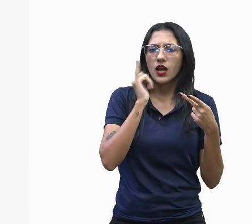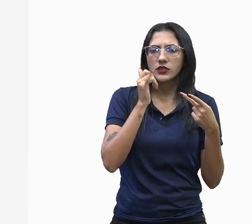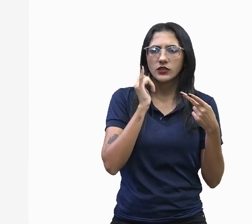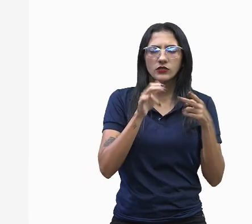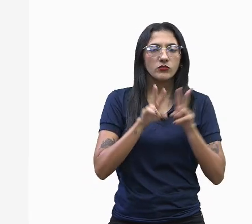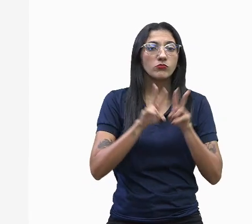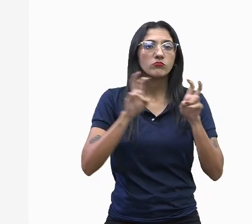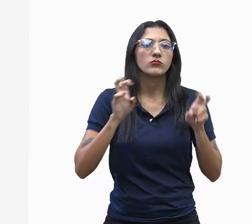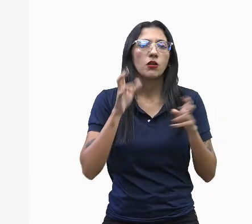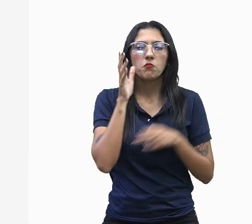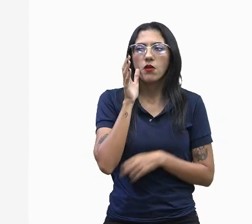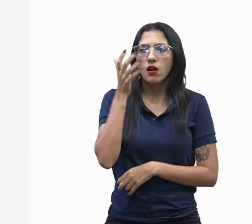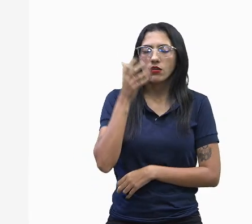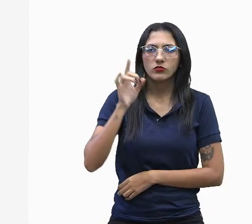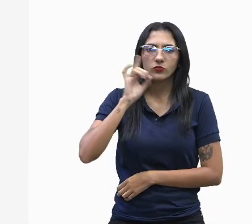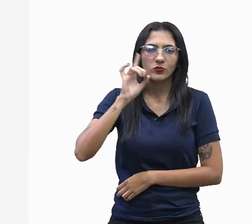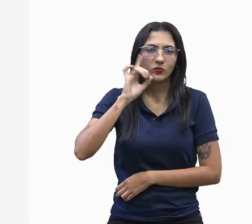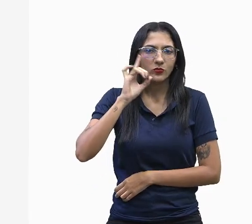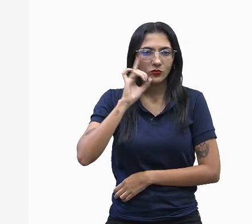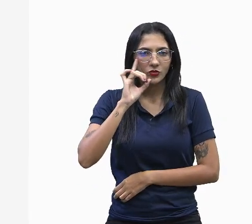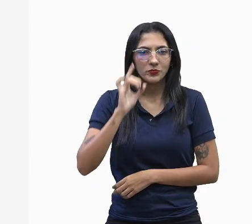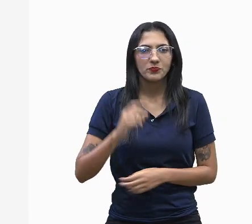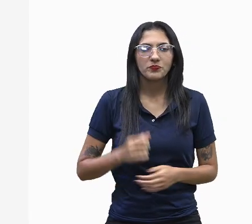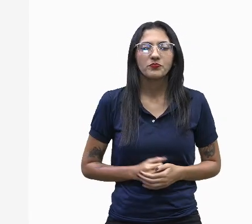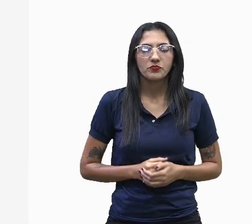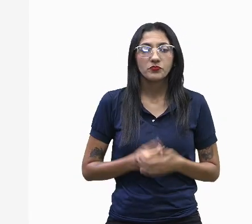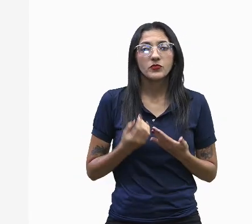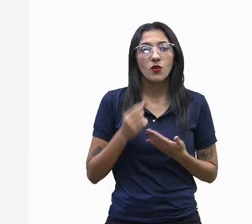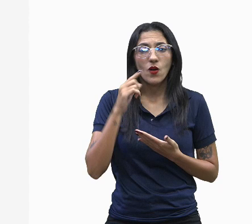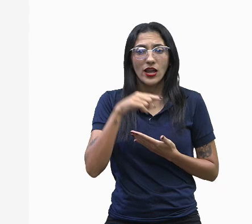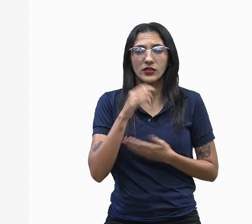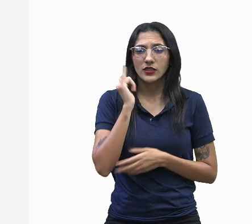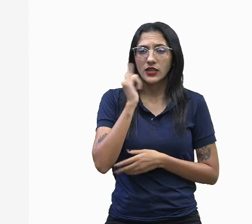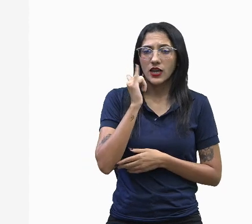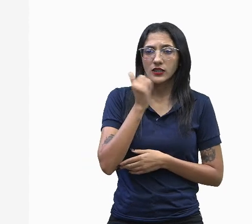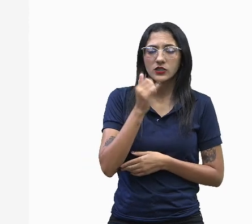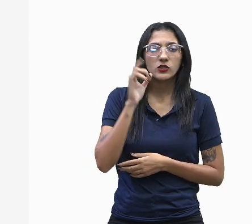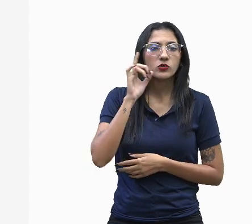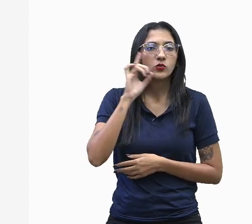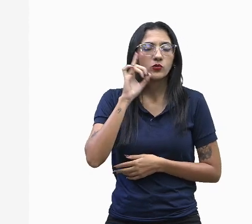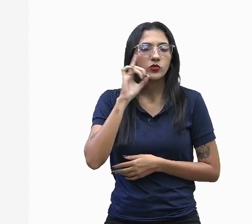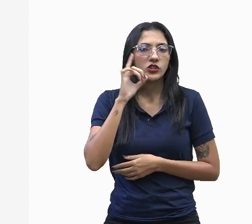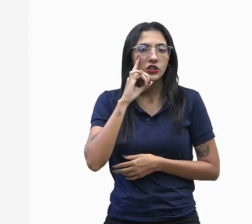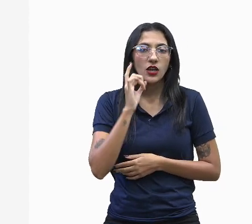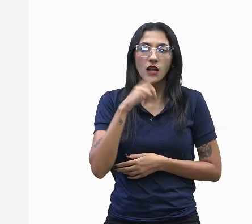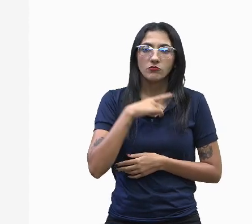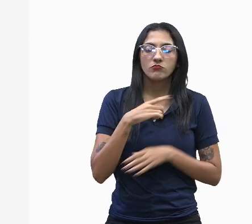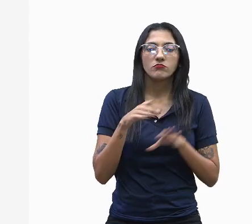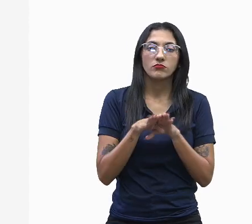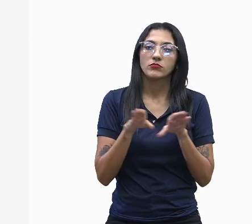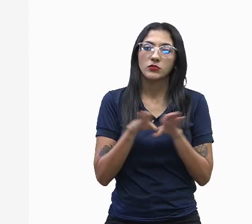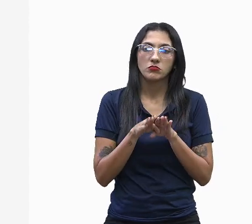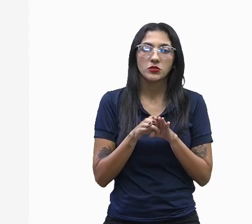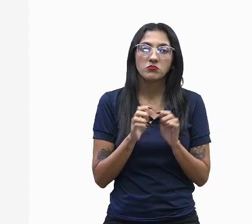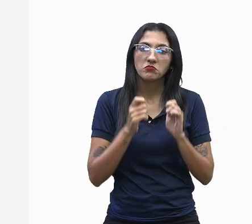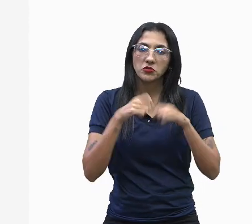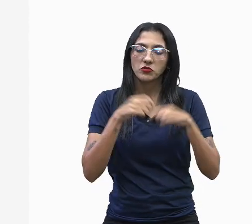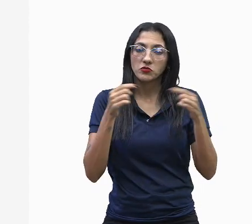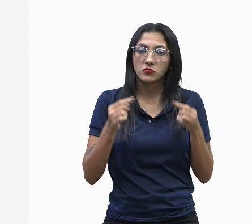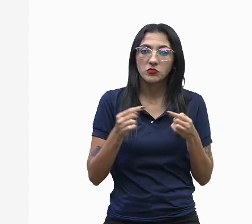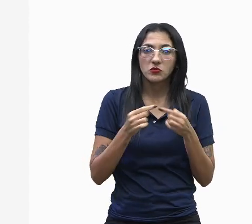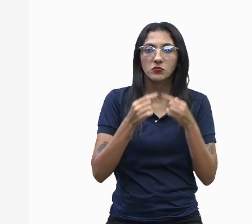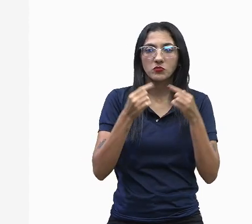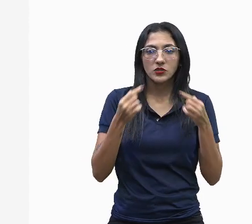sobre acontecimentos cotidianos, e essas narrativas elas também podem ser consideradas